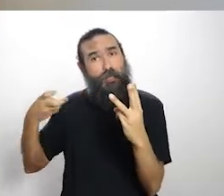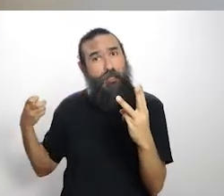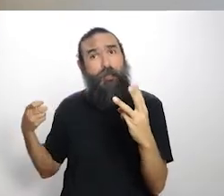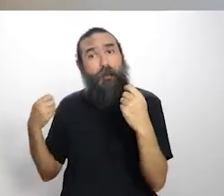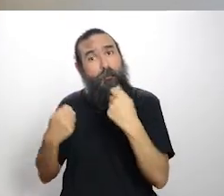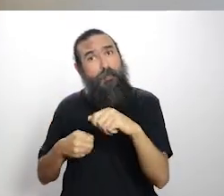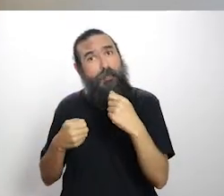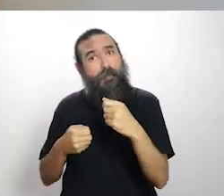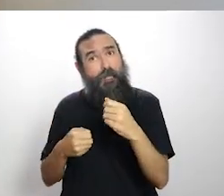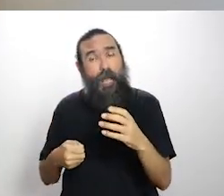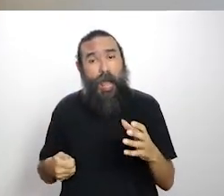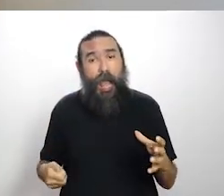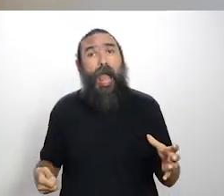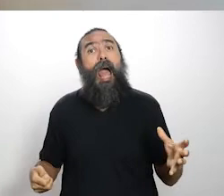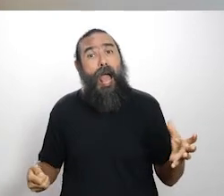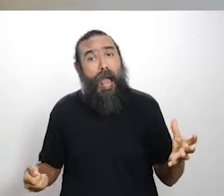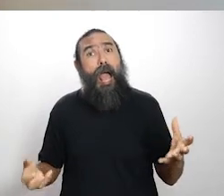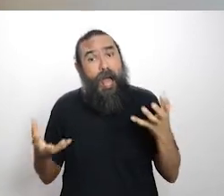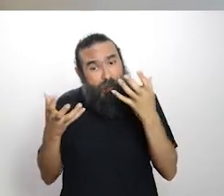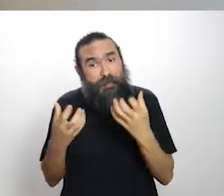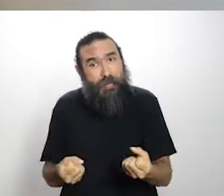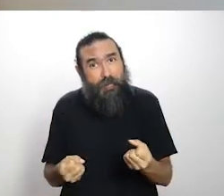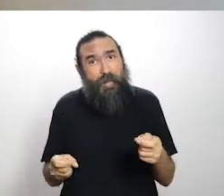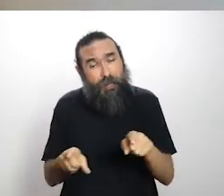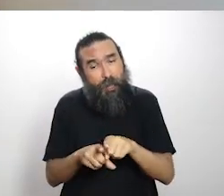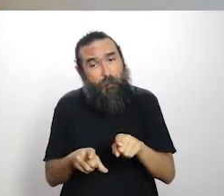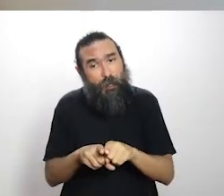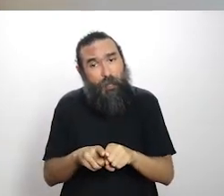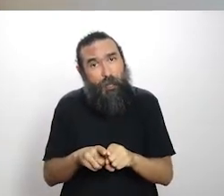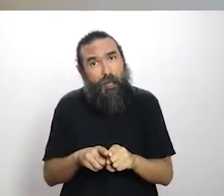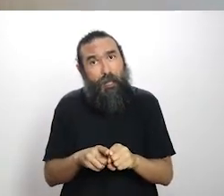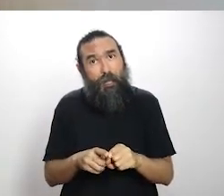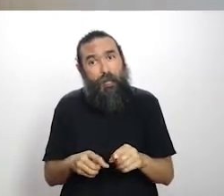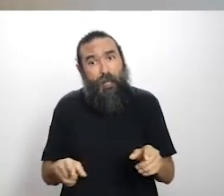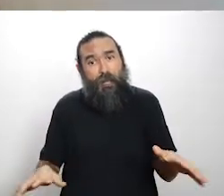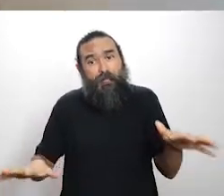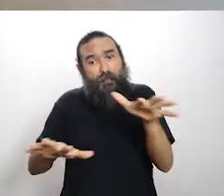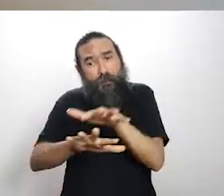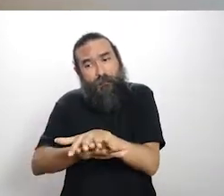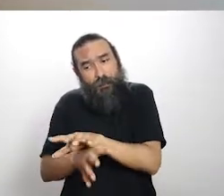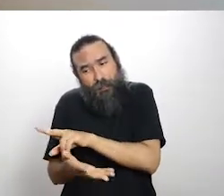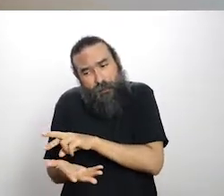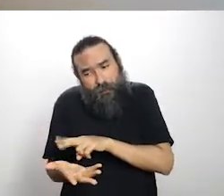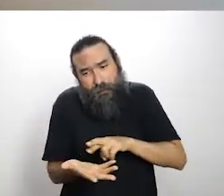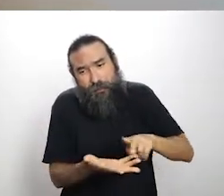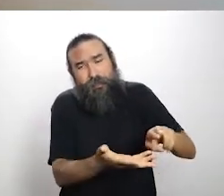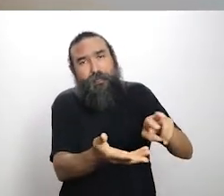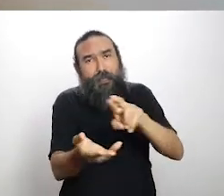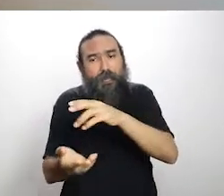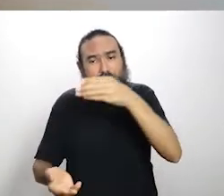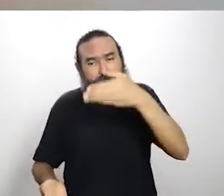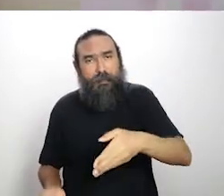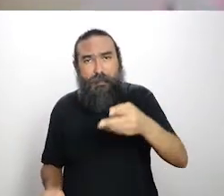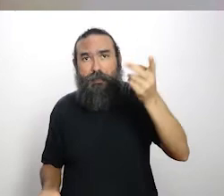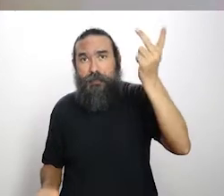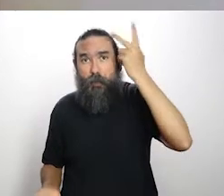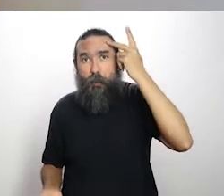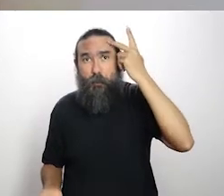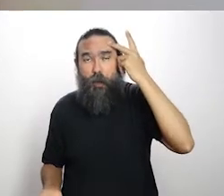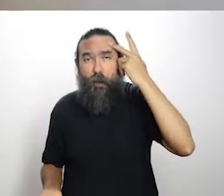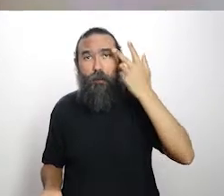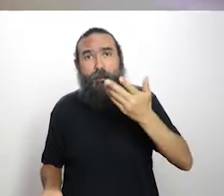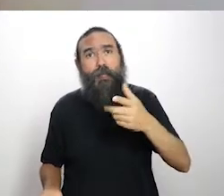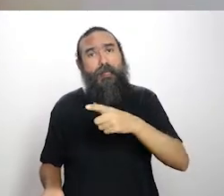inclusive essa diversidade, eles possam ir nesse espaço fazer formação de professores, né? Essa diversidade que tem em São Paulo. Então, aqui nós